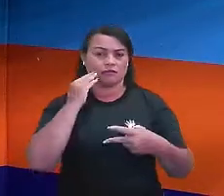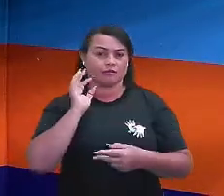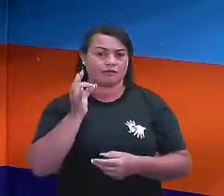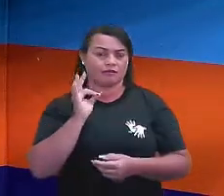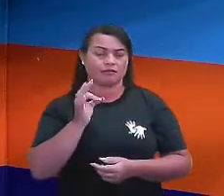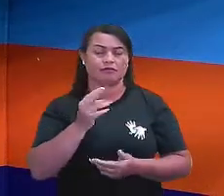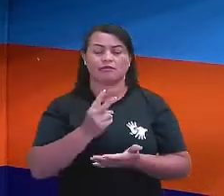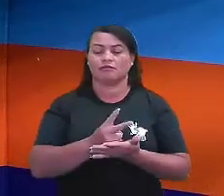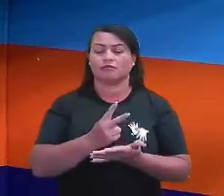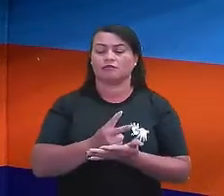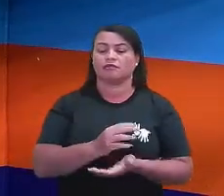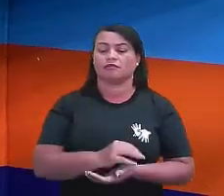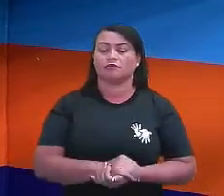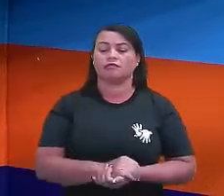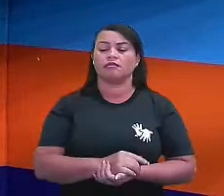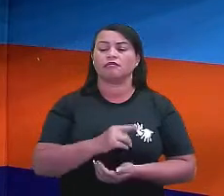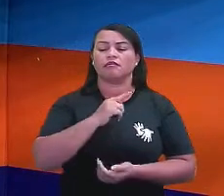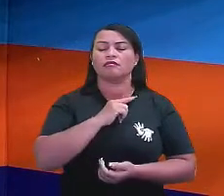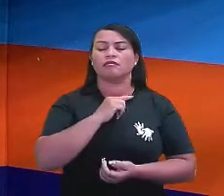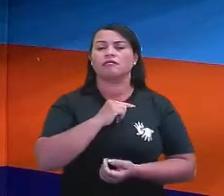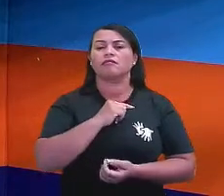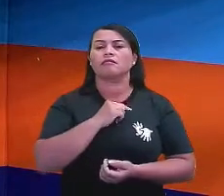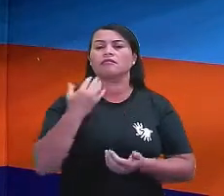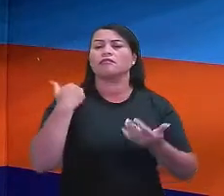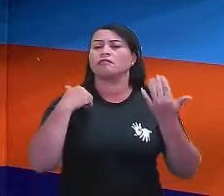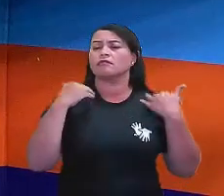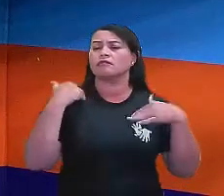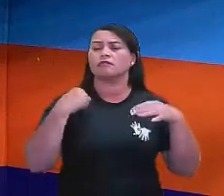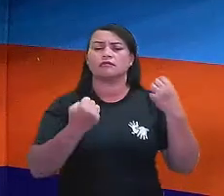Vamos continuar. Numa excursão da escola,